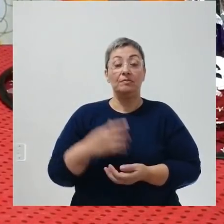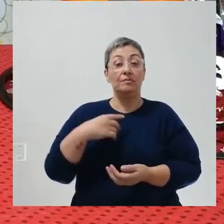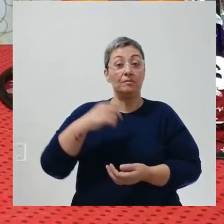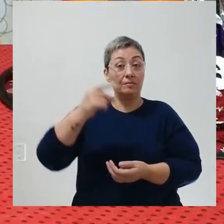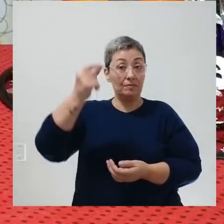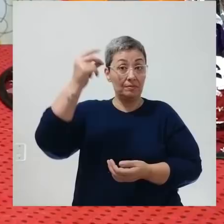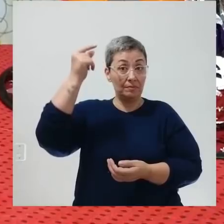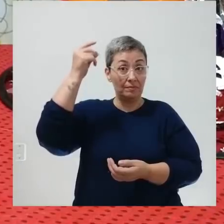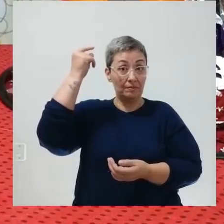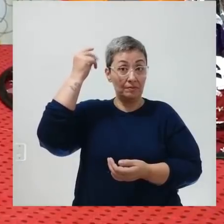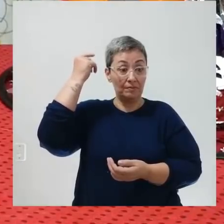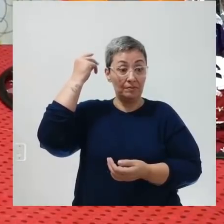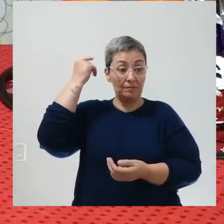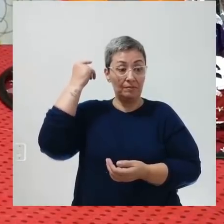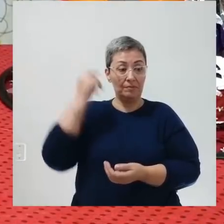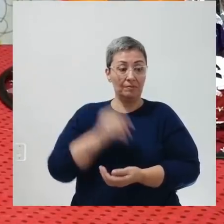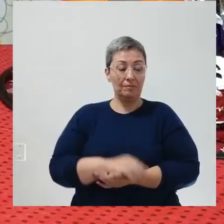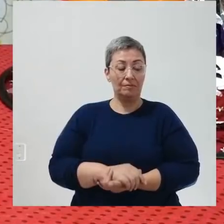Era uma